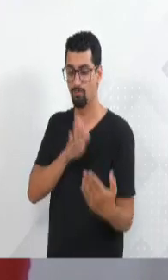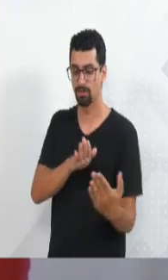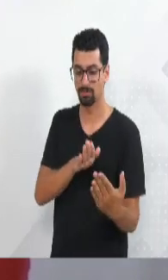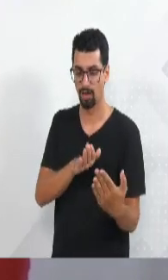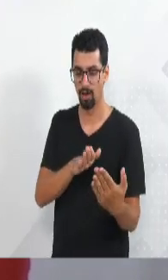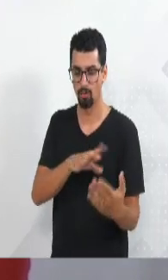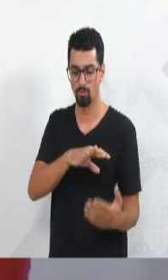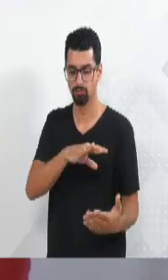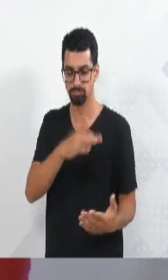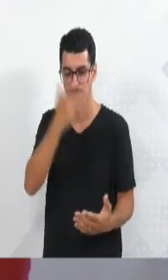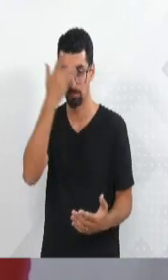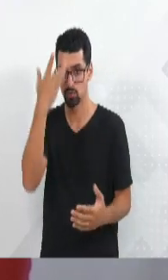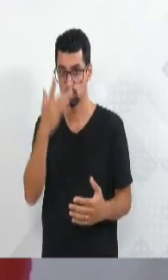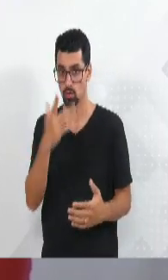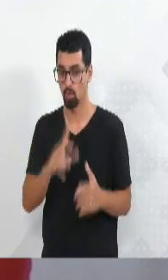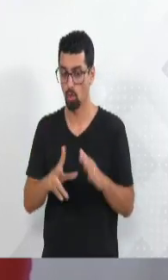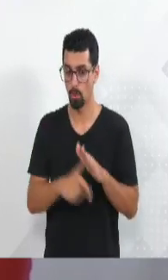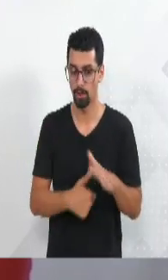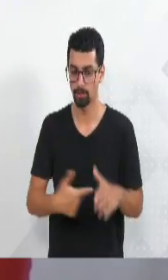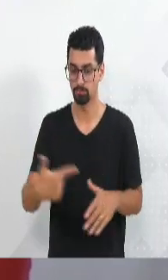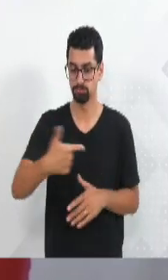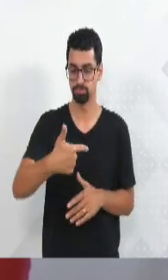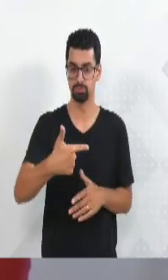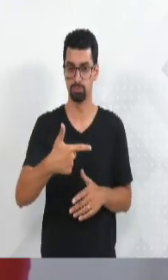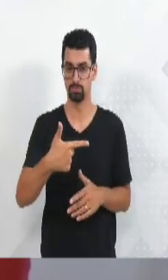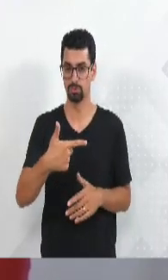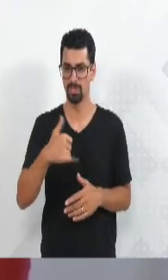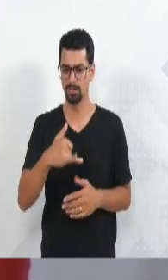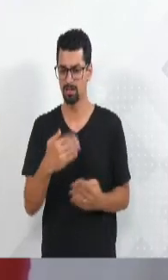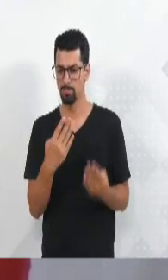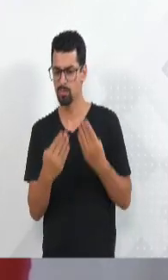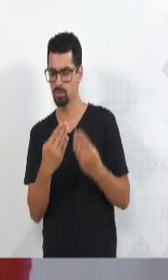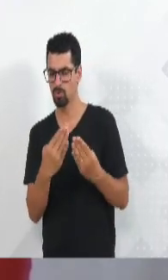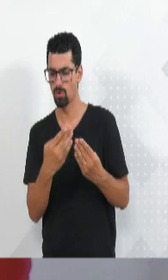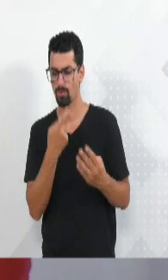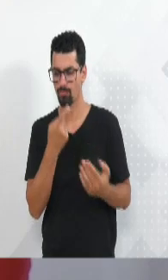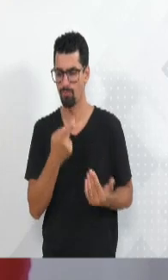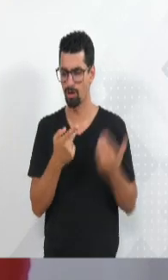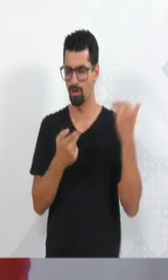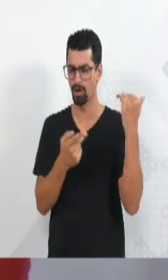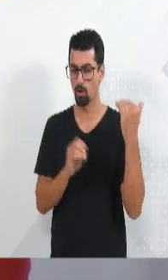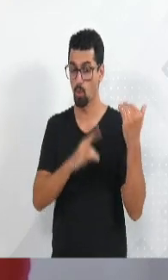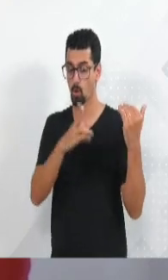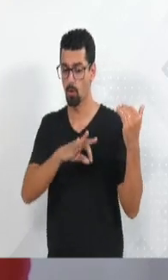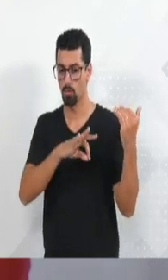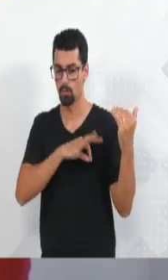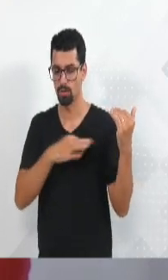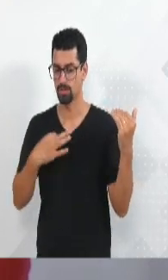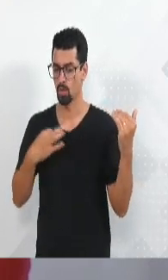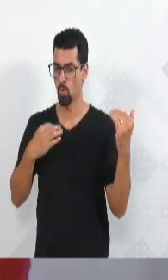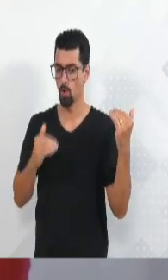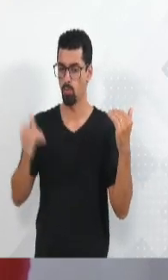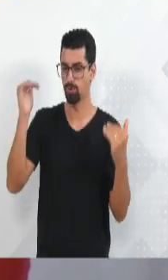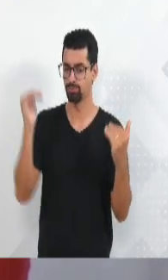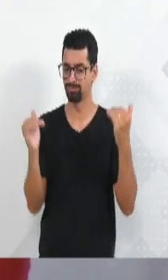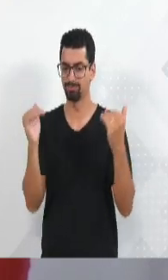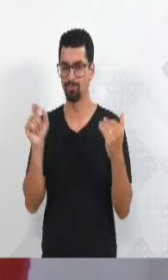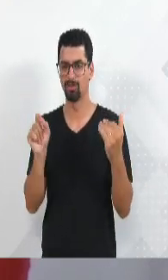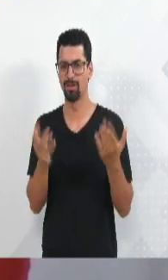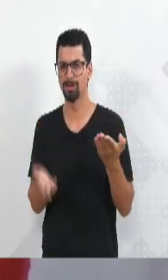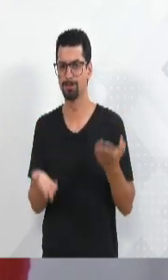alto naquele momento você vai ser a farda que vai falar mais alto às vezes eu acho que o senhor deve ter né porque